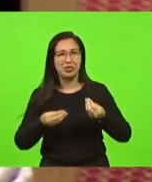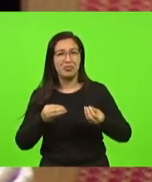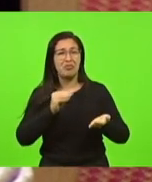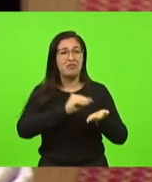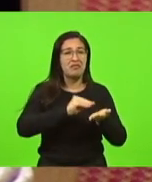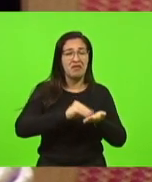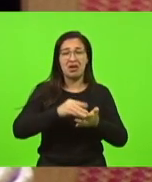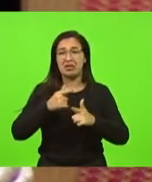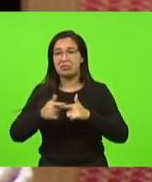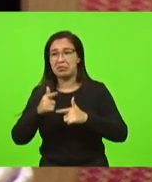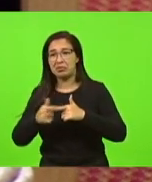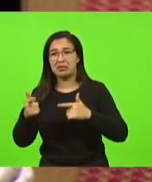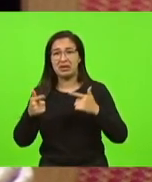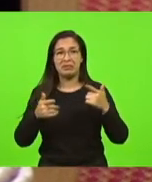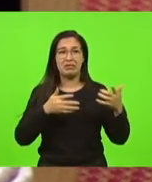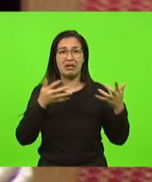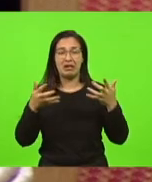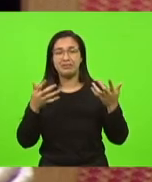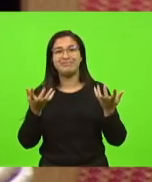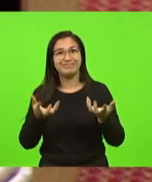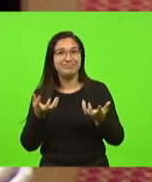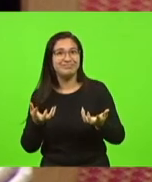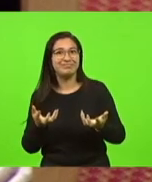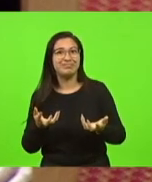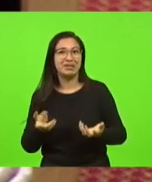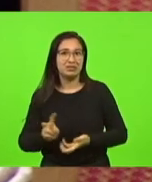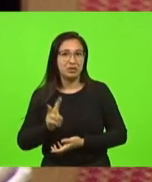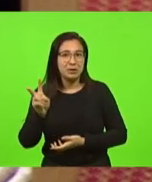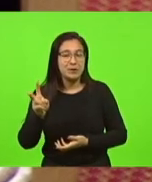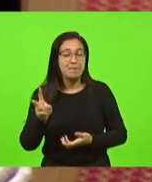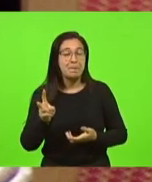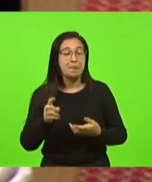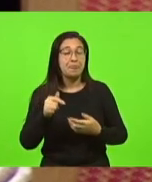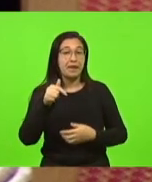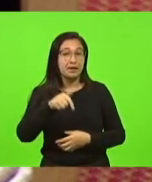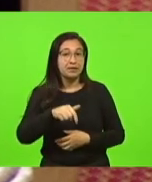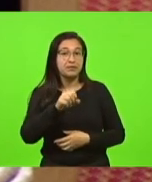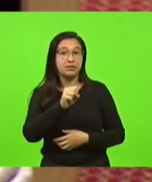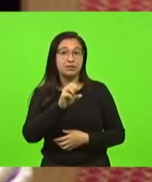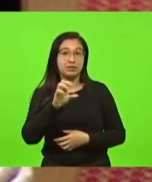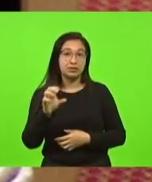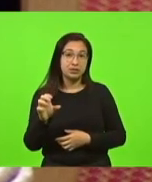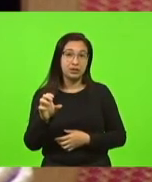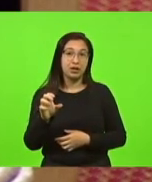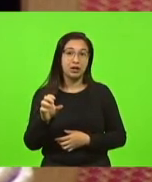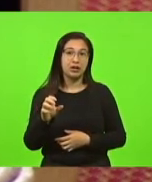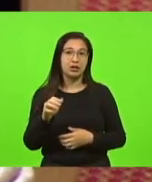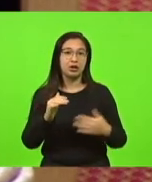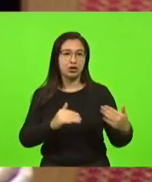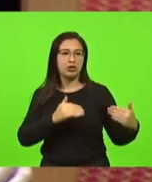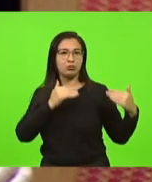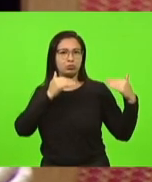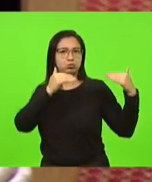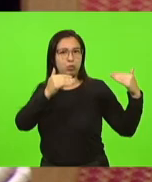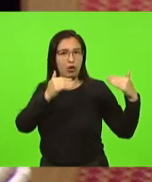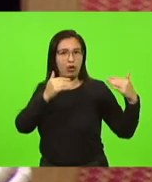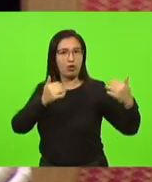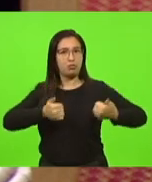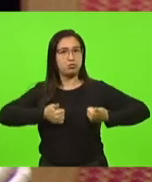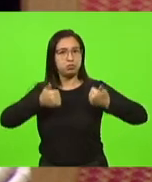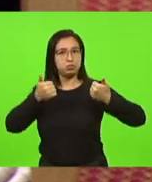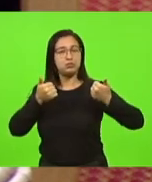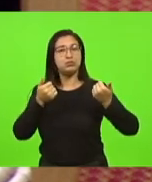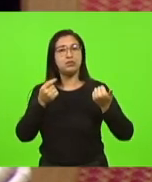problema. E só que tudo isso, para Santa Catarina estar nesse patamar, não acontece